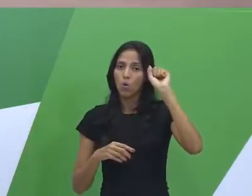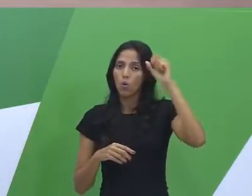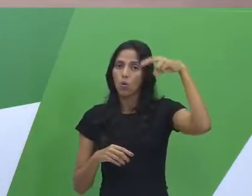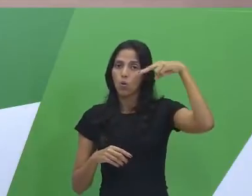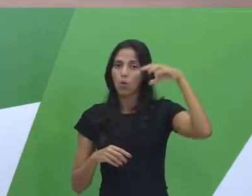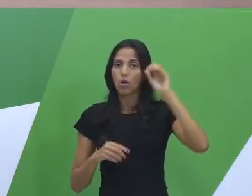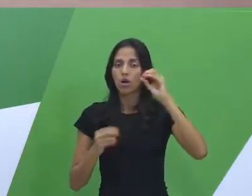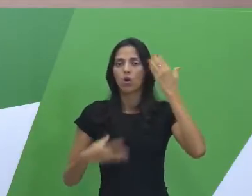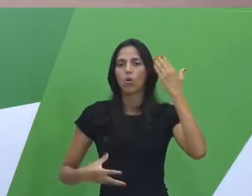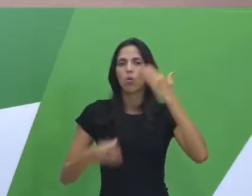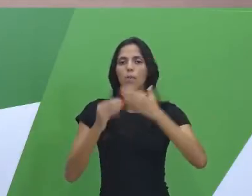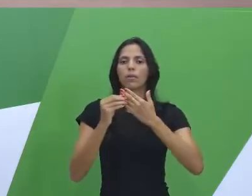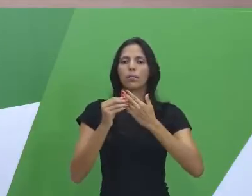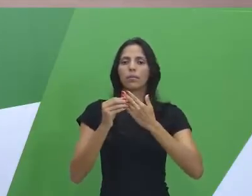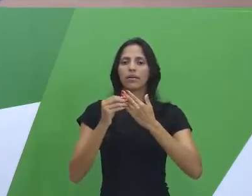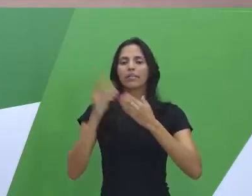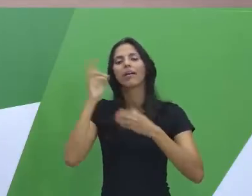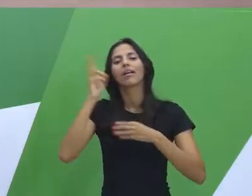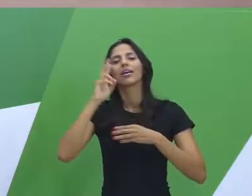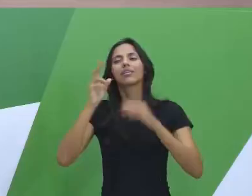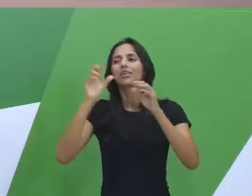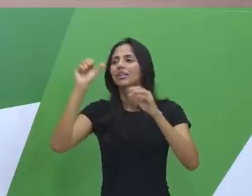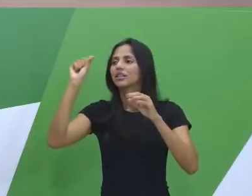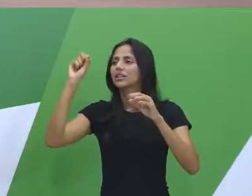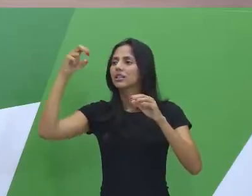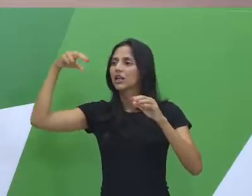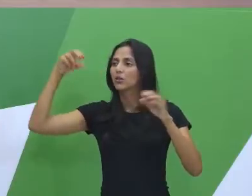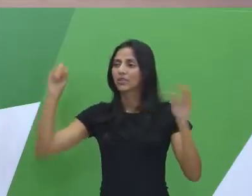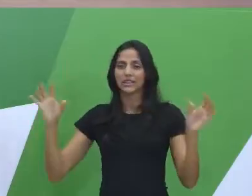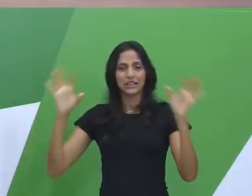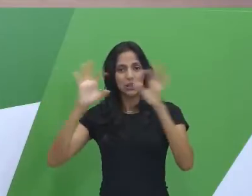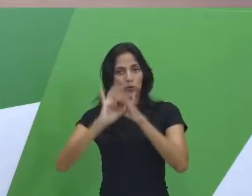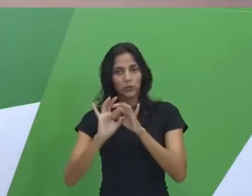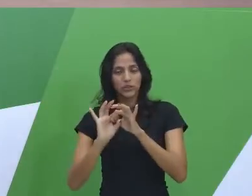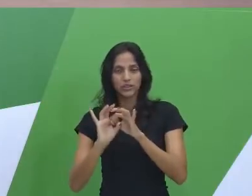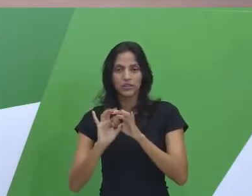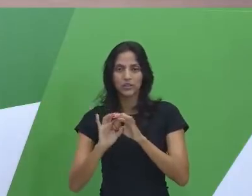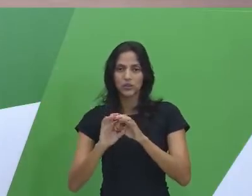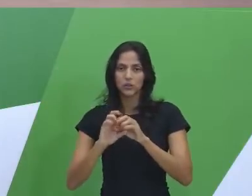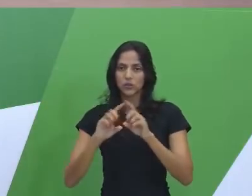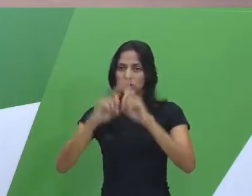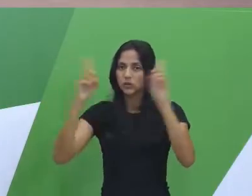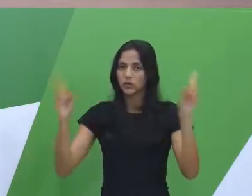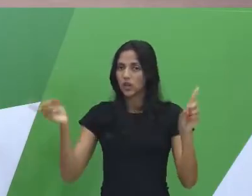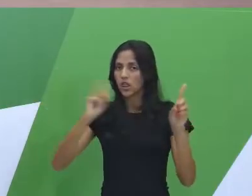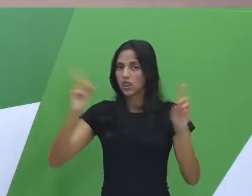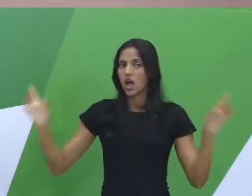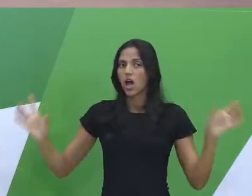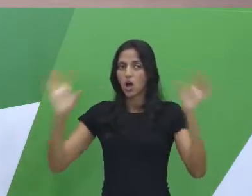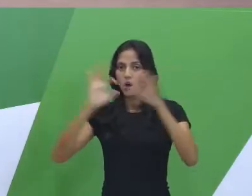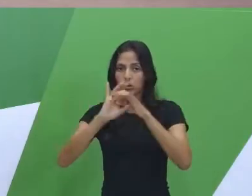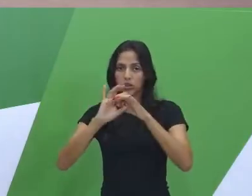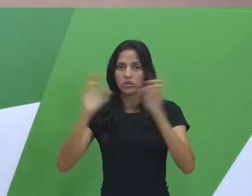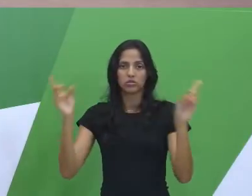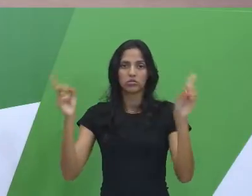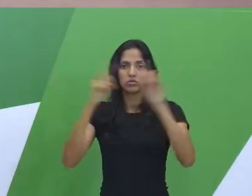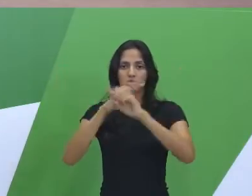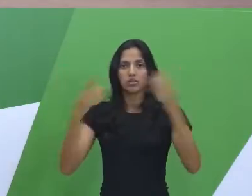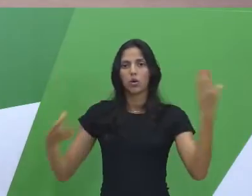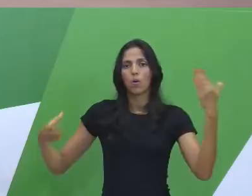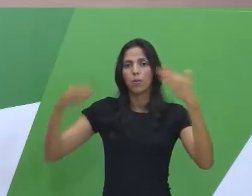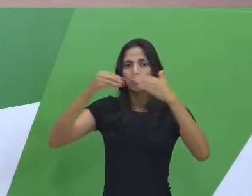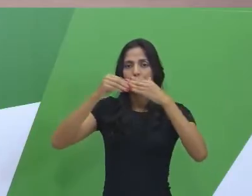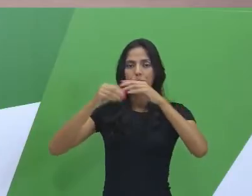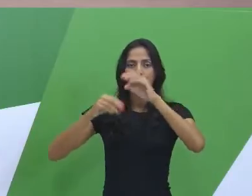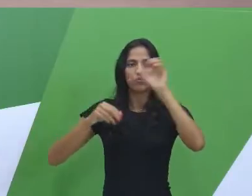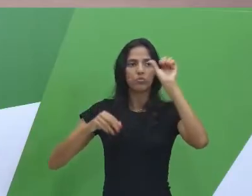o complementar do seno. Essa é a lógica explicativa que eu posso inverter. Ora, é um completando o outro.